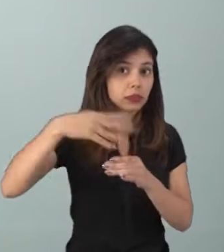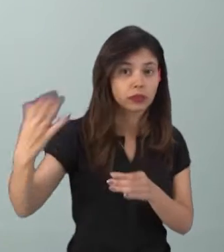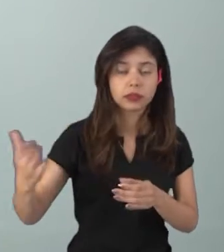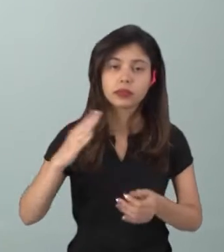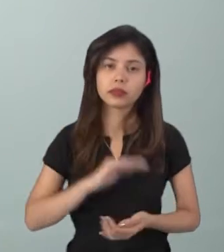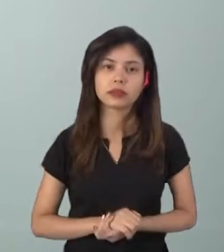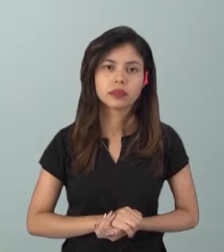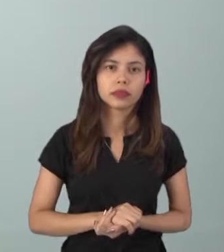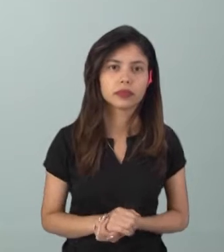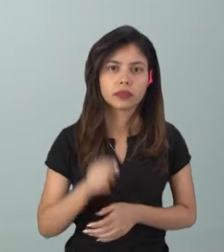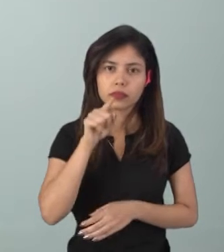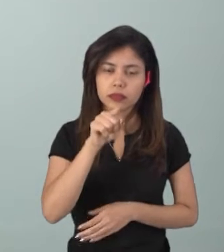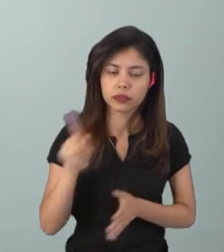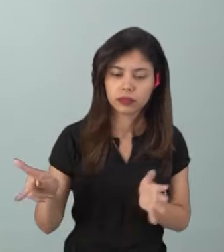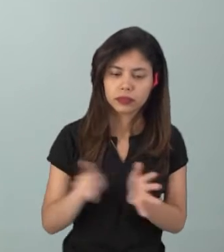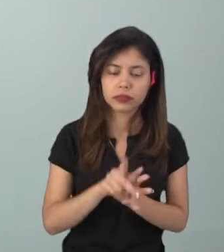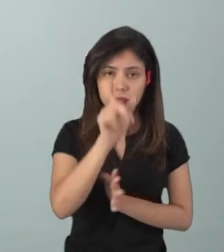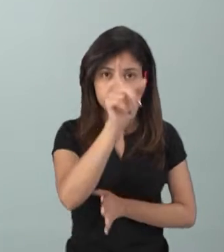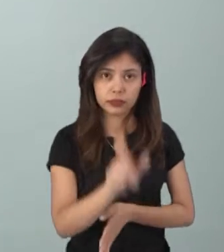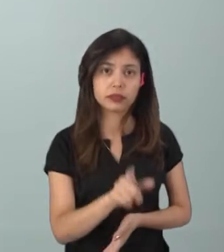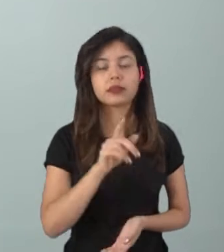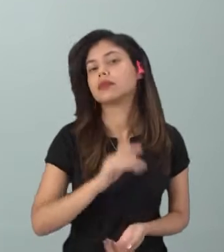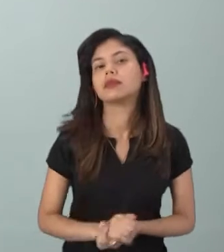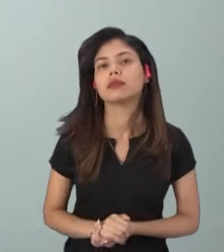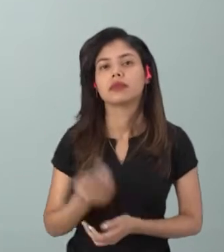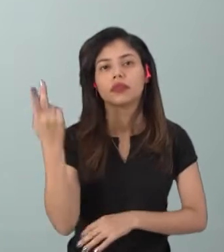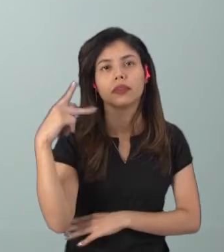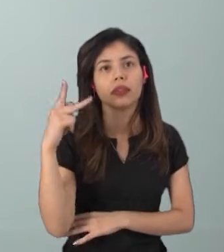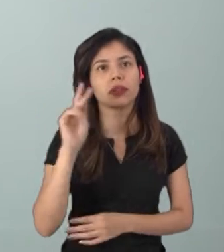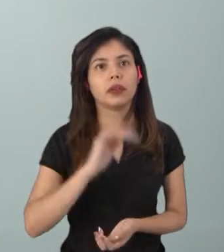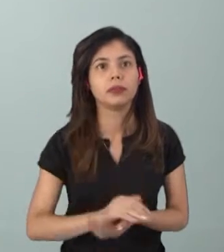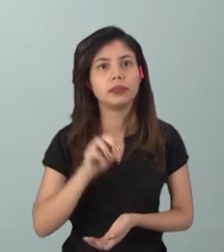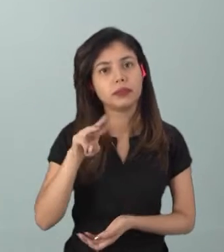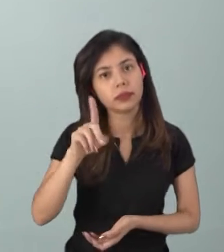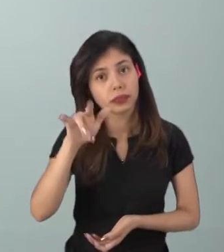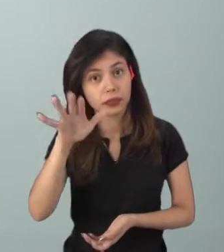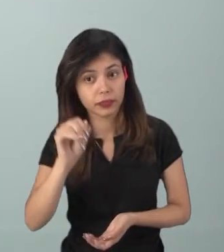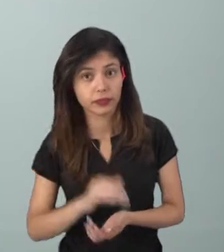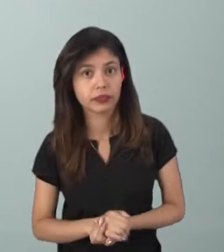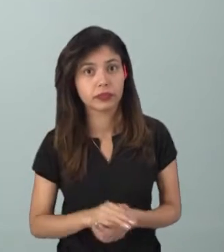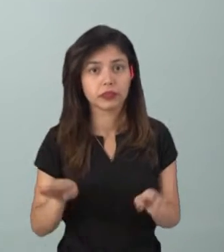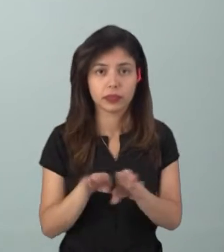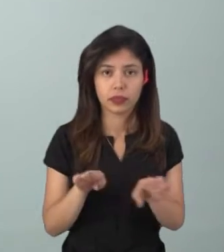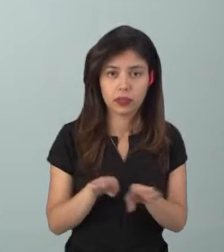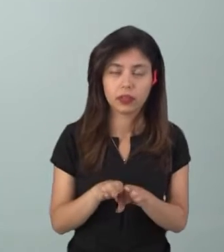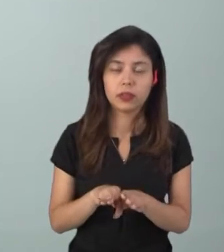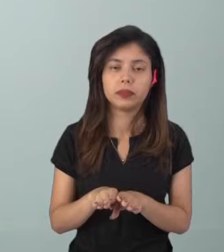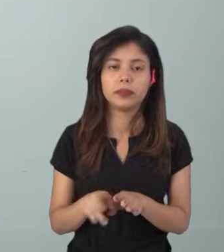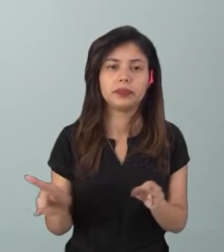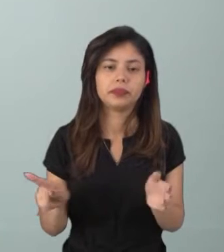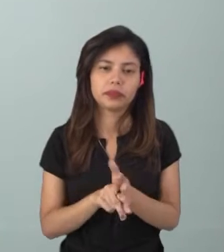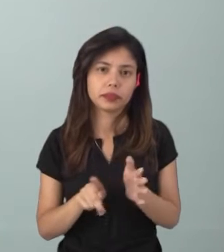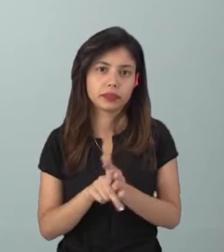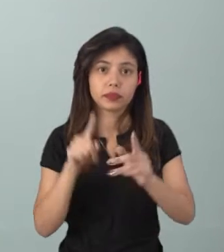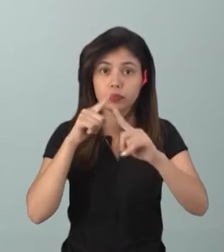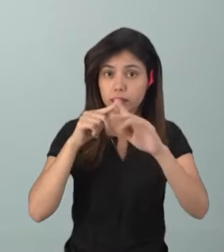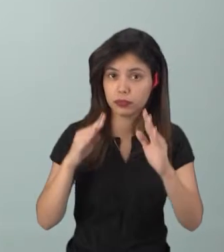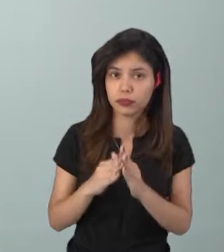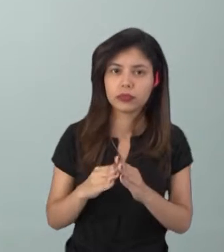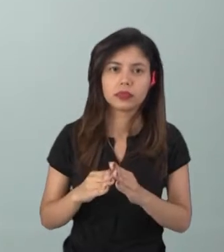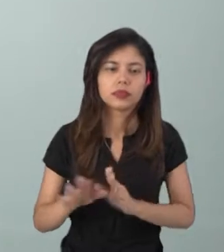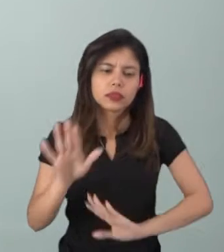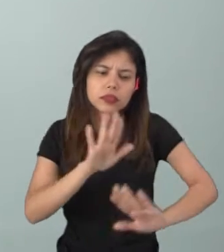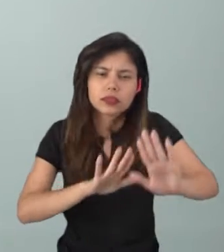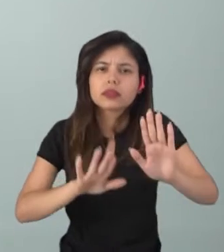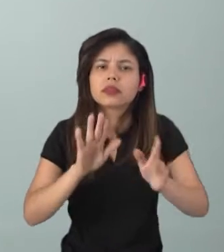fora desses padrões estabelecidos no período medieval era considerado herege pela igreja. A igreja tinha que velar pelos